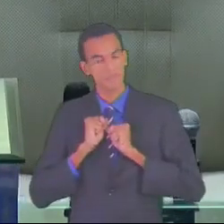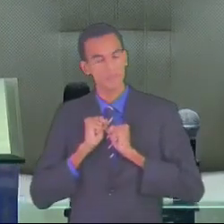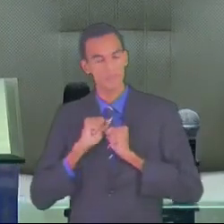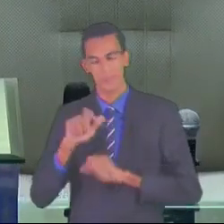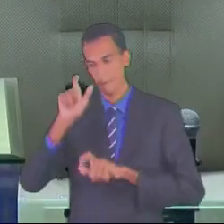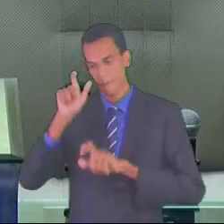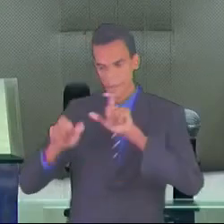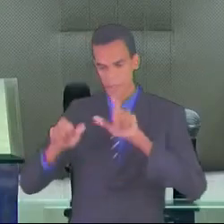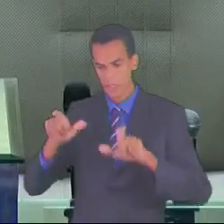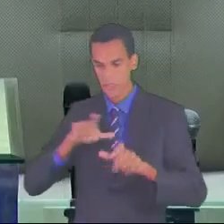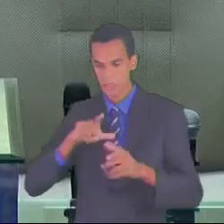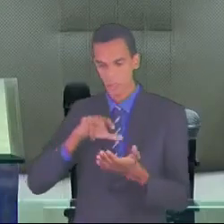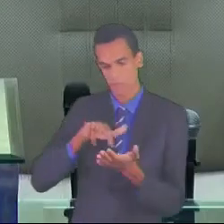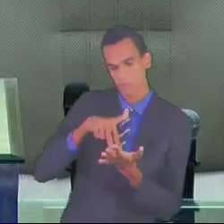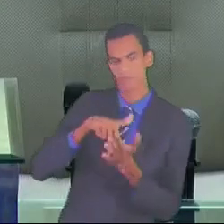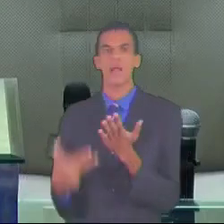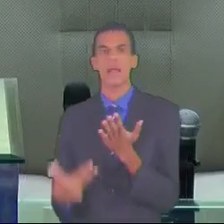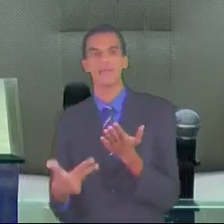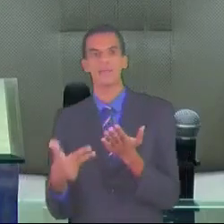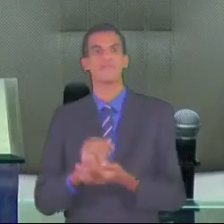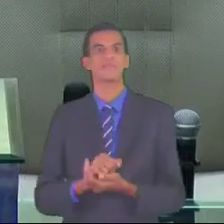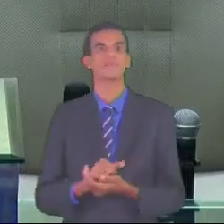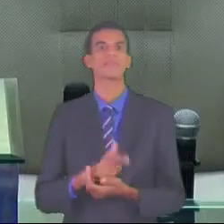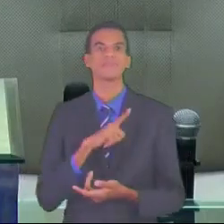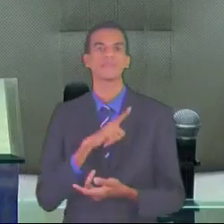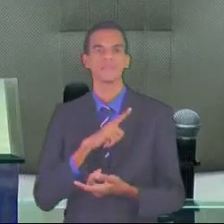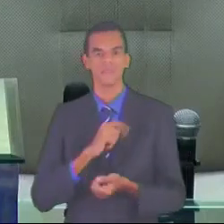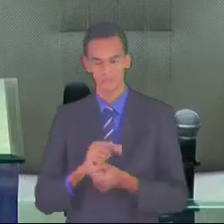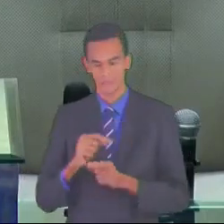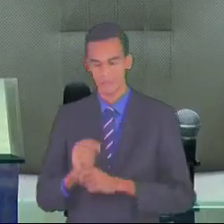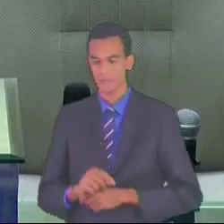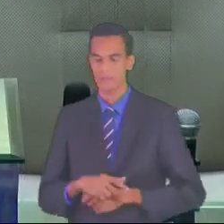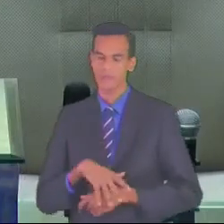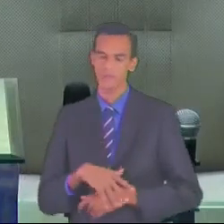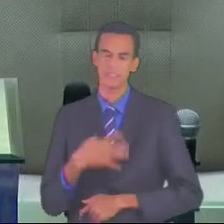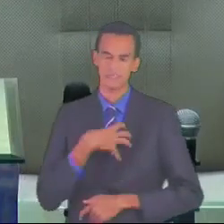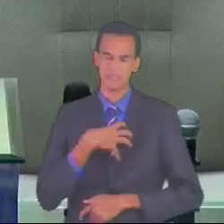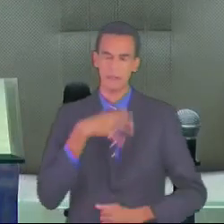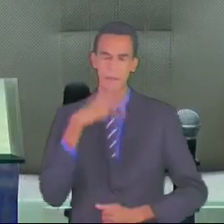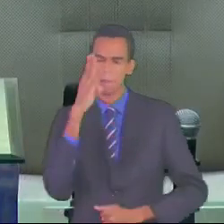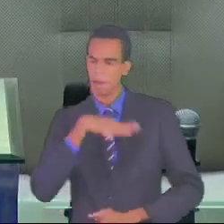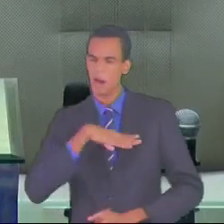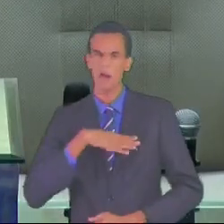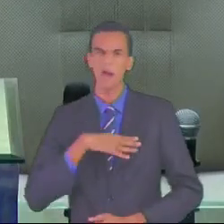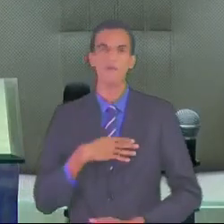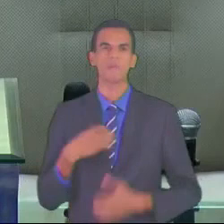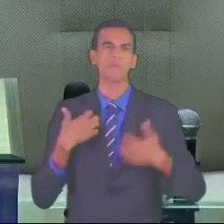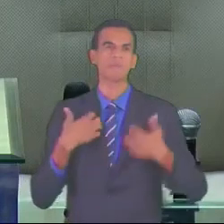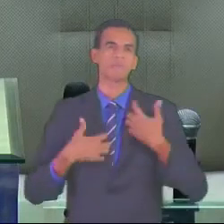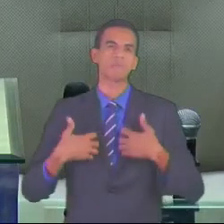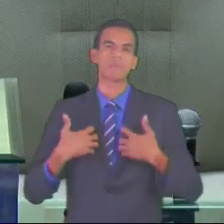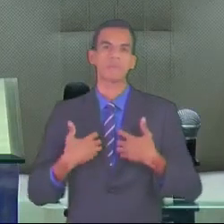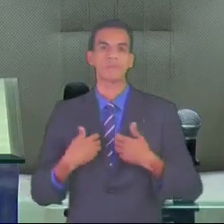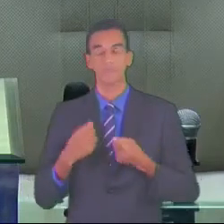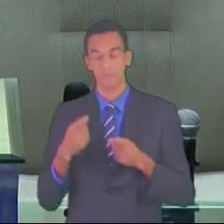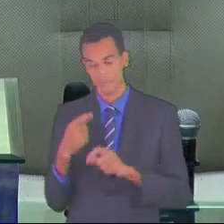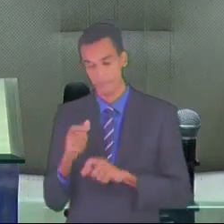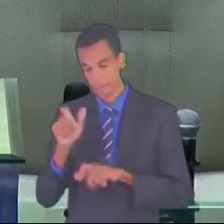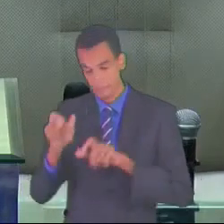que levaram quedas, pessoas que tiveram mal-estar, pessoas que estão